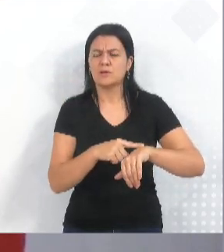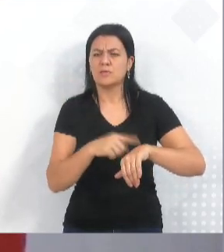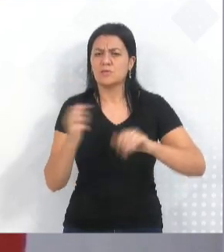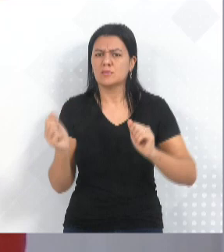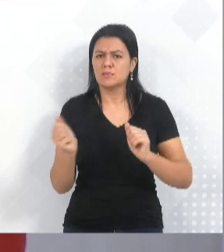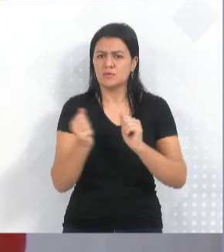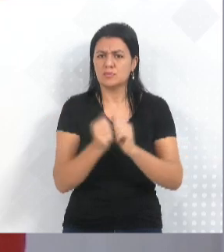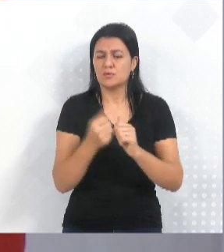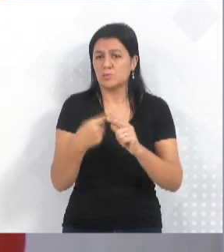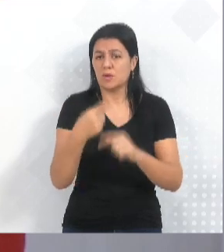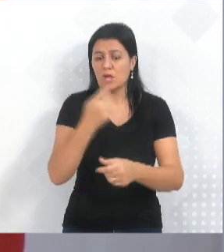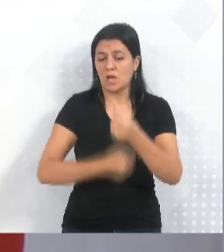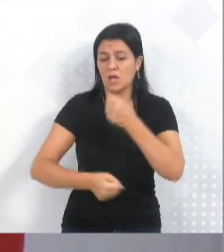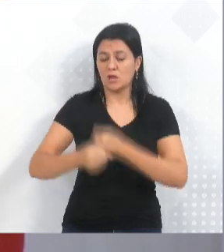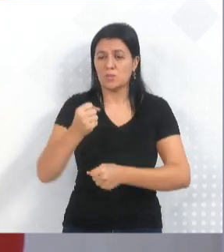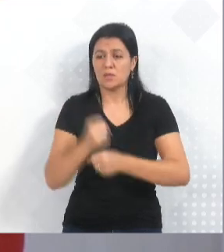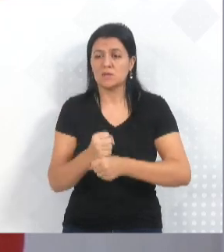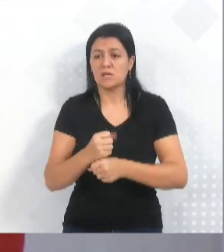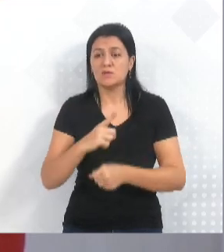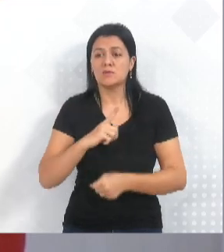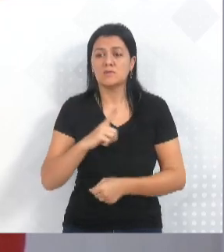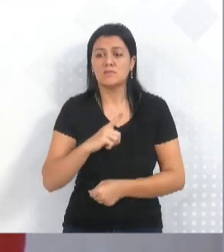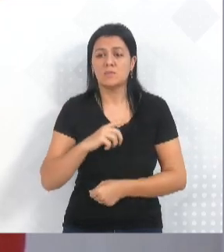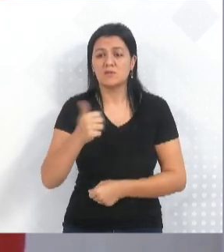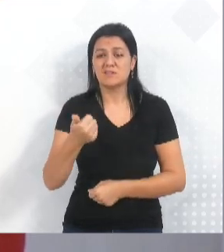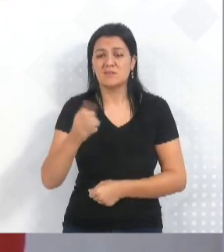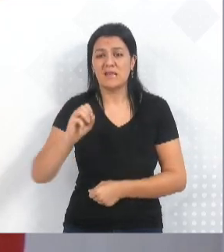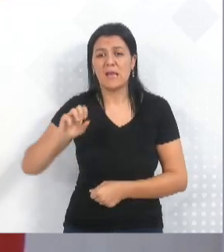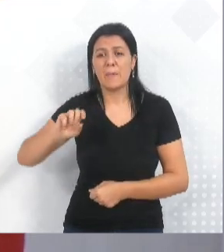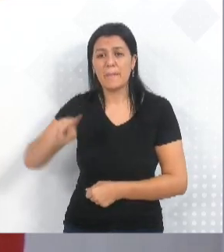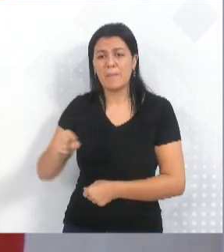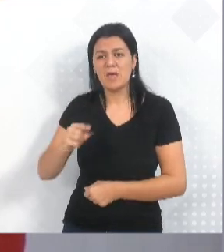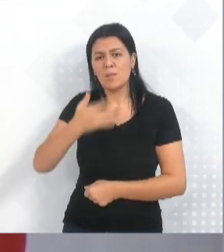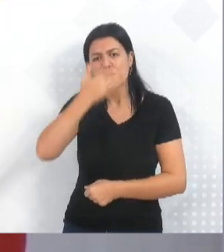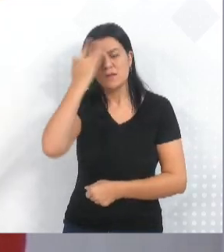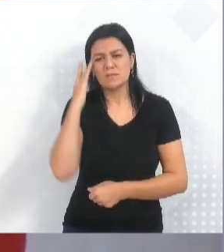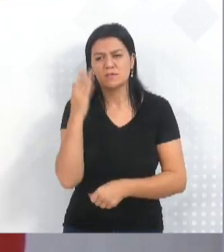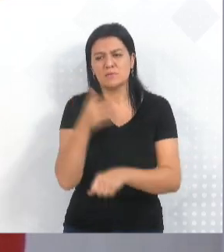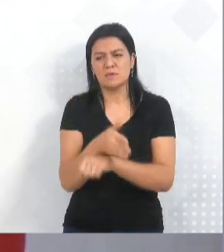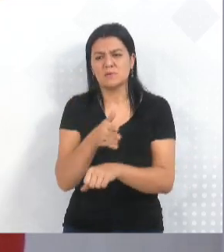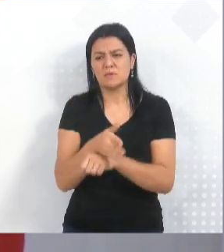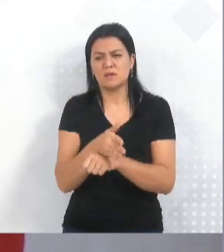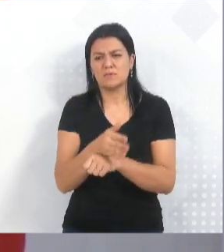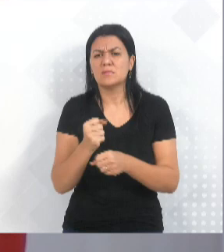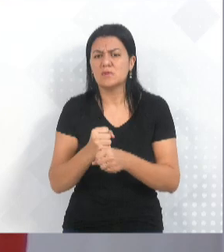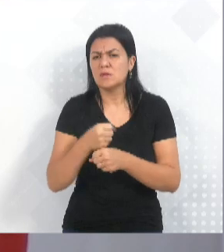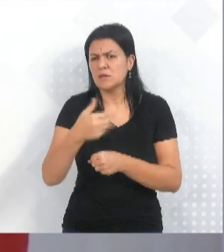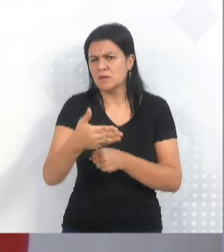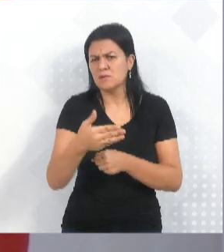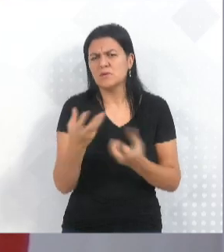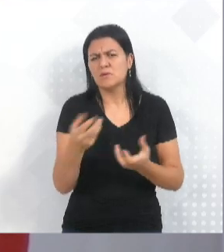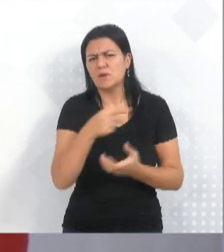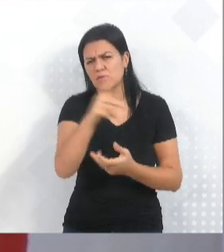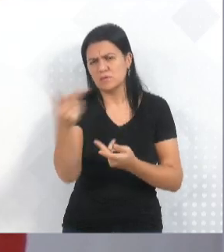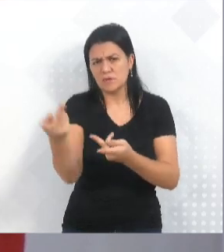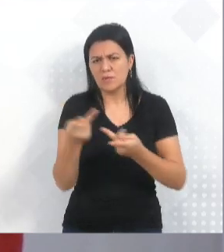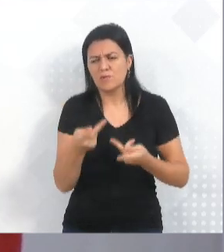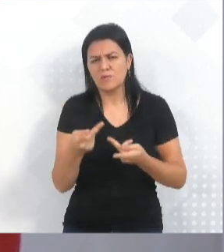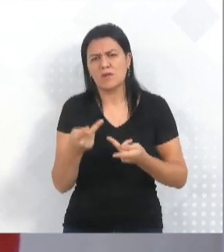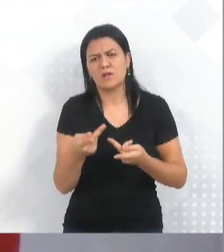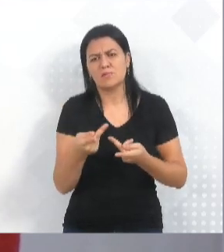pessoas participando da Marcha para Jesus. E este ano, eu quero convidar você que em casa nos assiste para